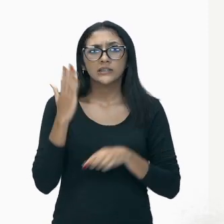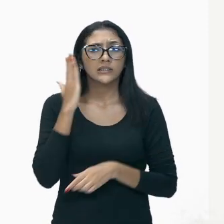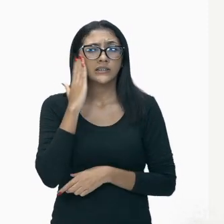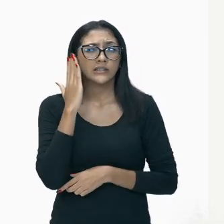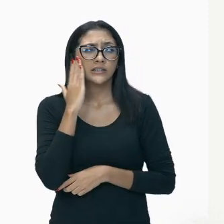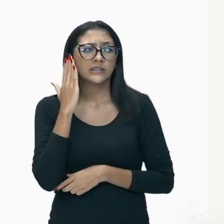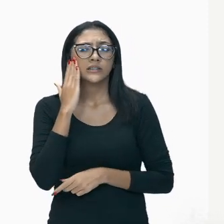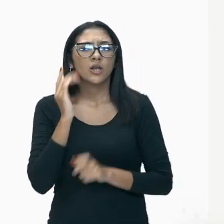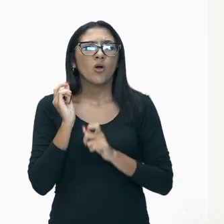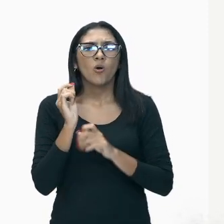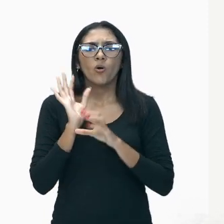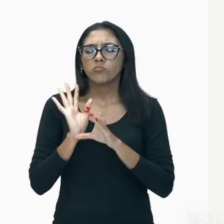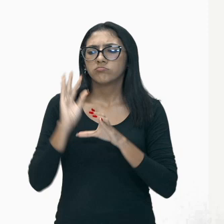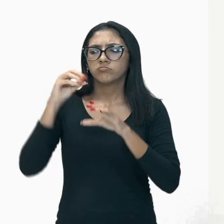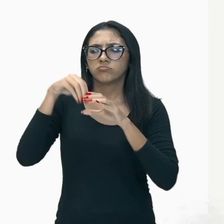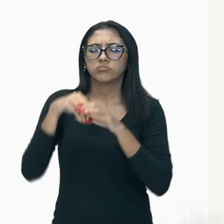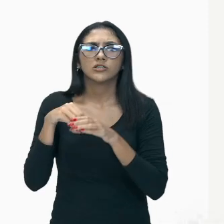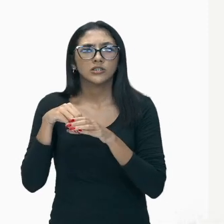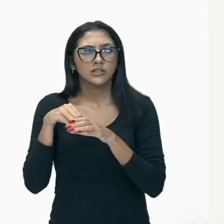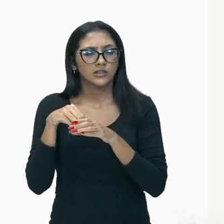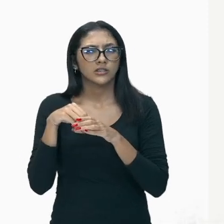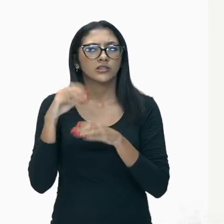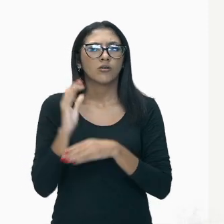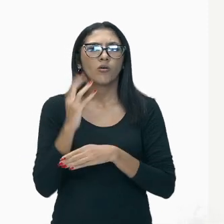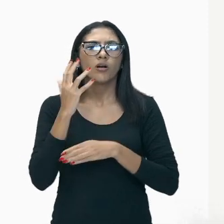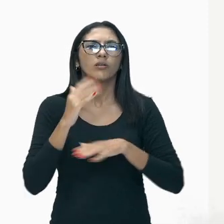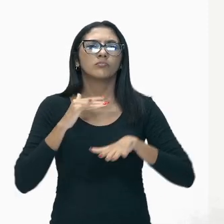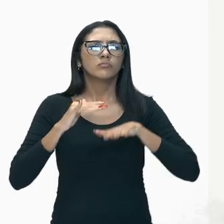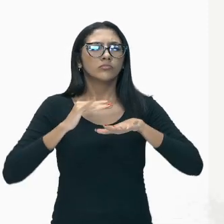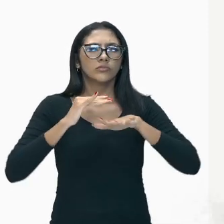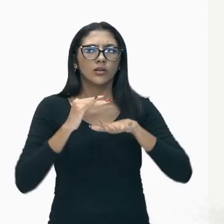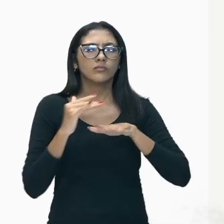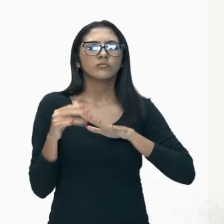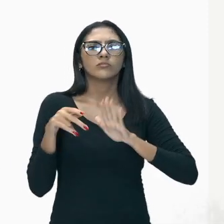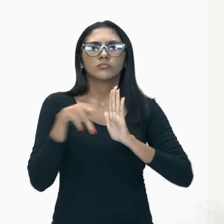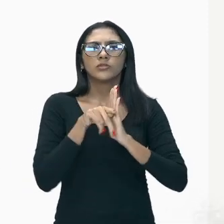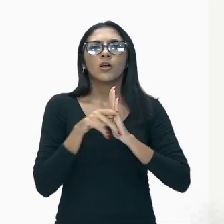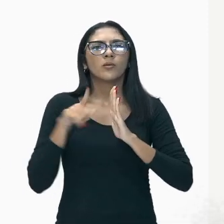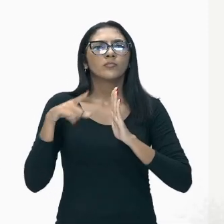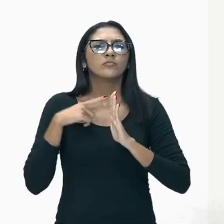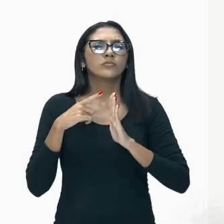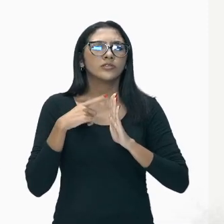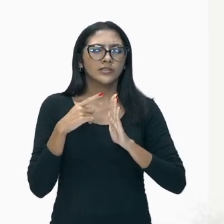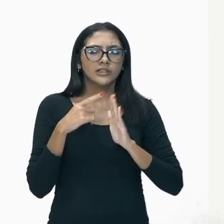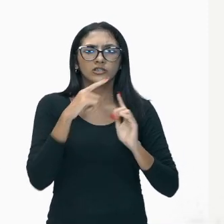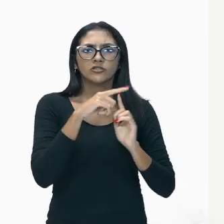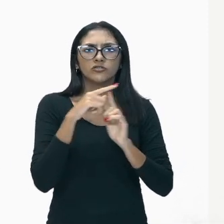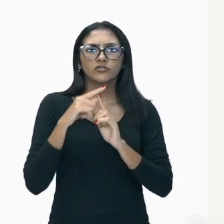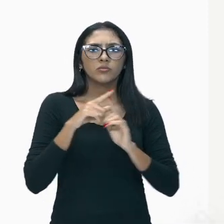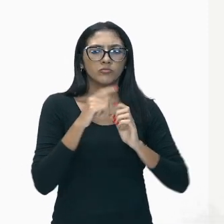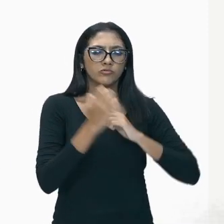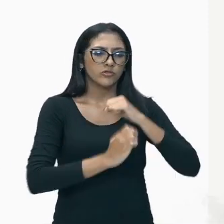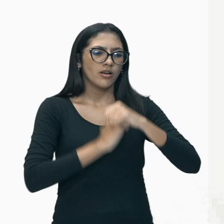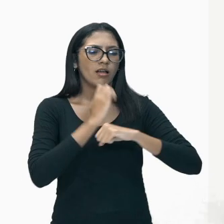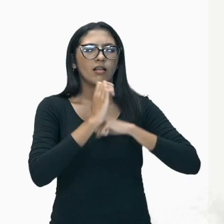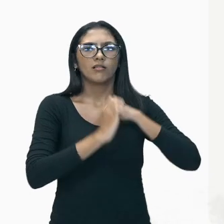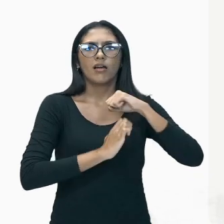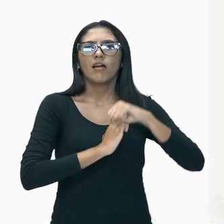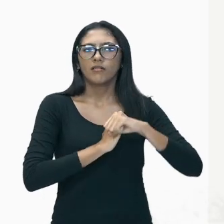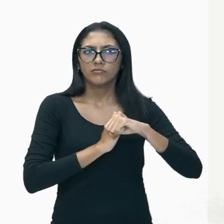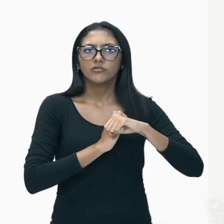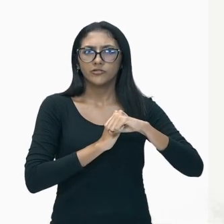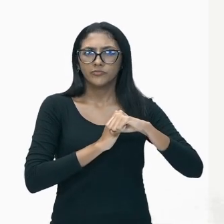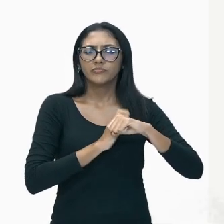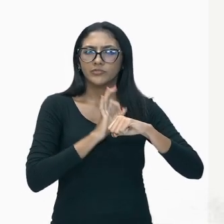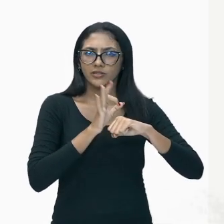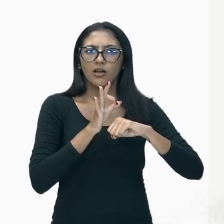vai ocorrer aí uma colisão sofrida entre esses elétrons do átomo da rede cristalina